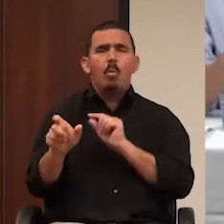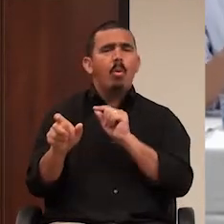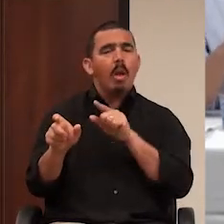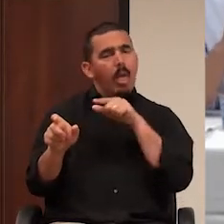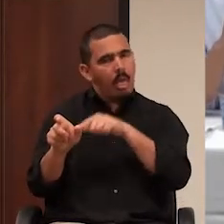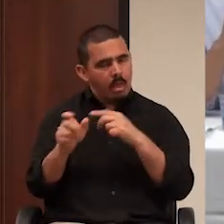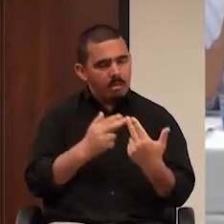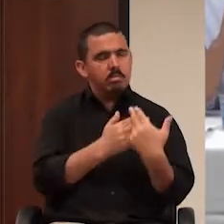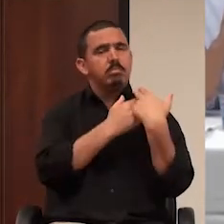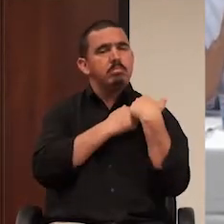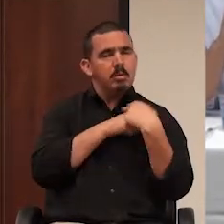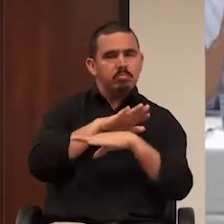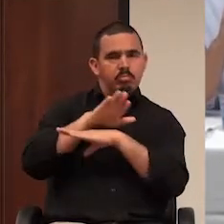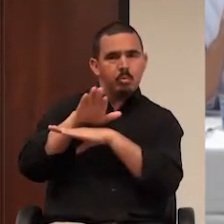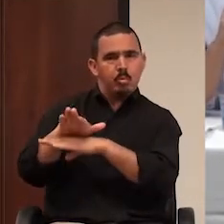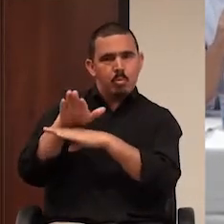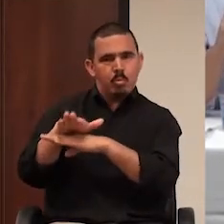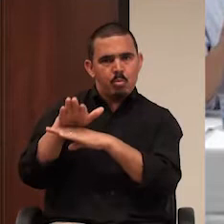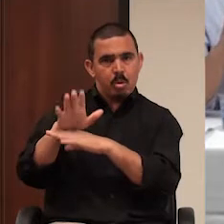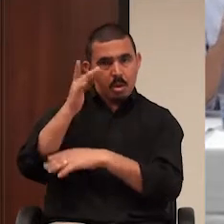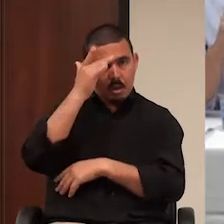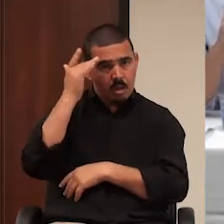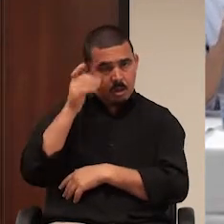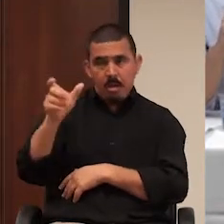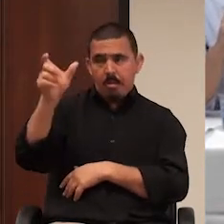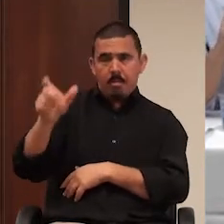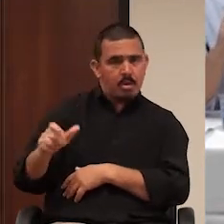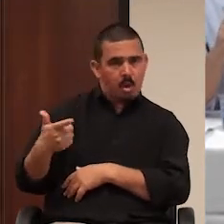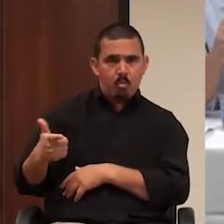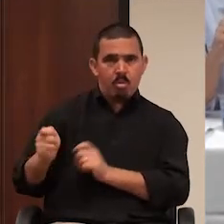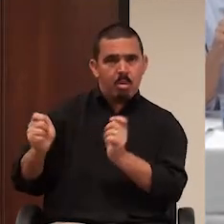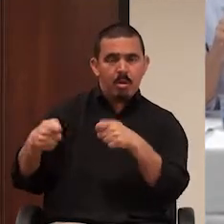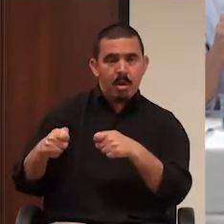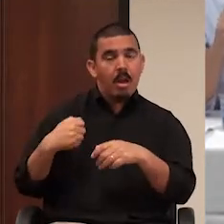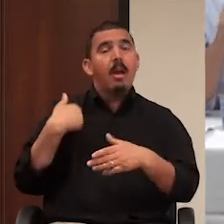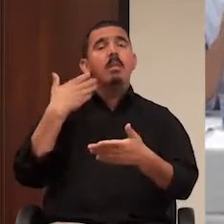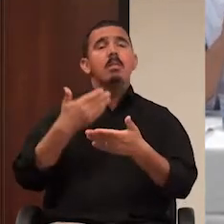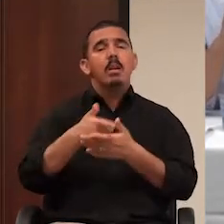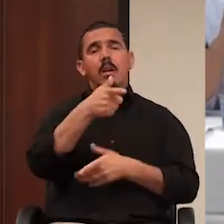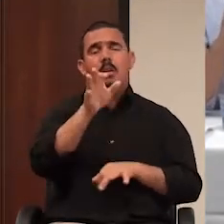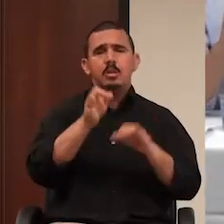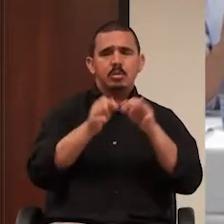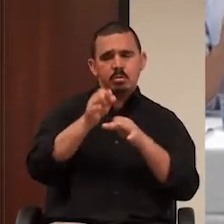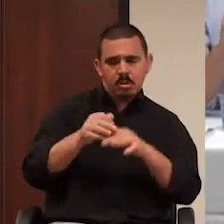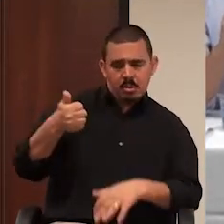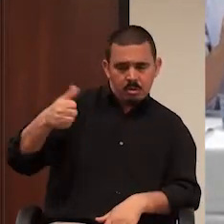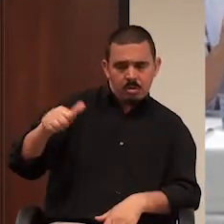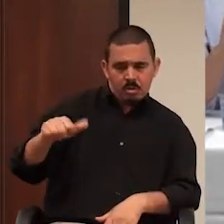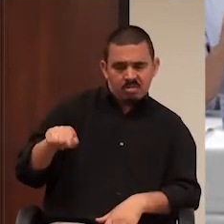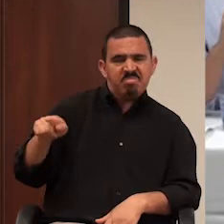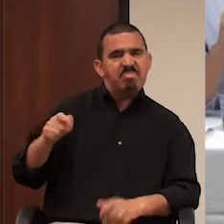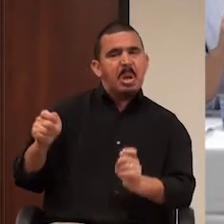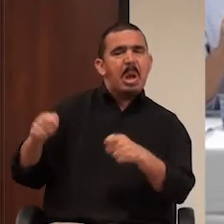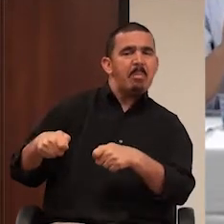auxiliar o interditando até que o juiz decida de forma definitiva se ele merece ser declarado incapaz ou